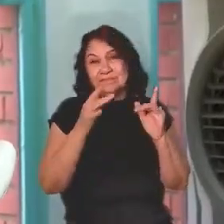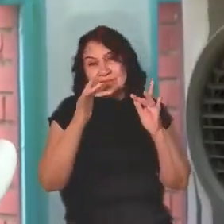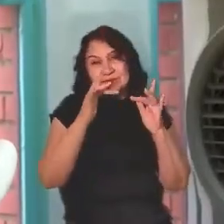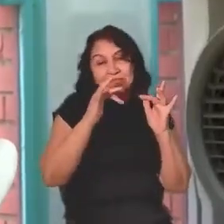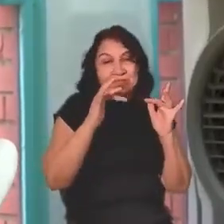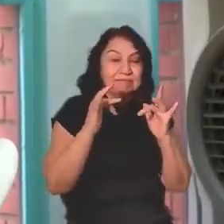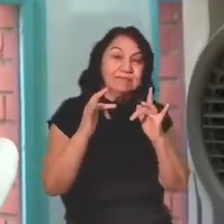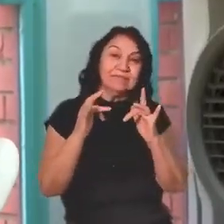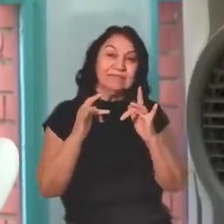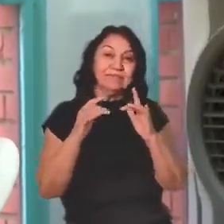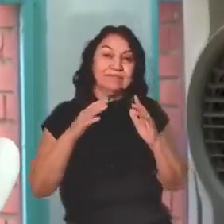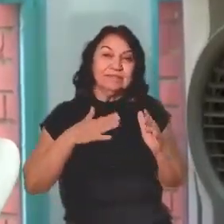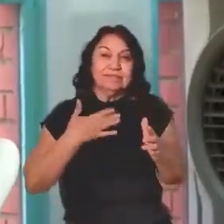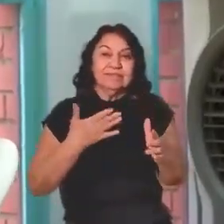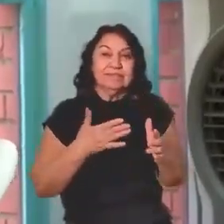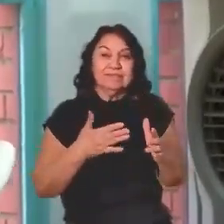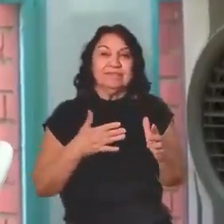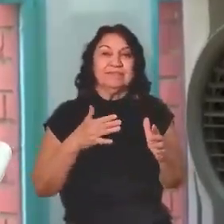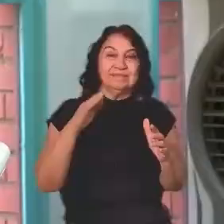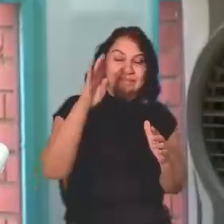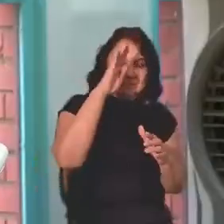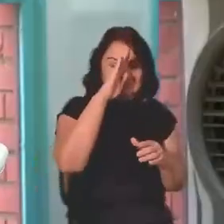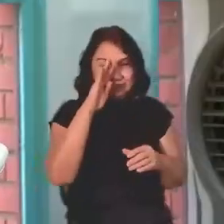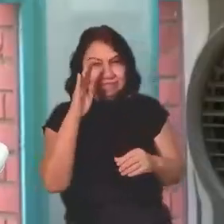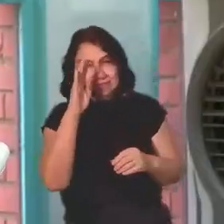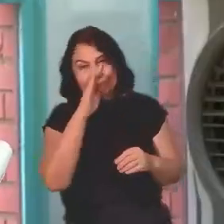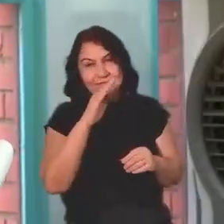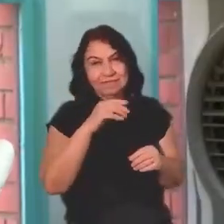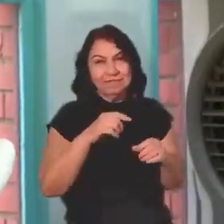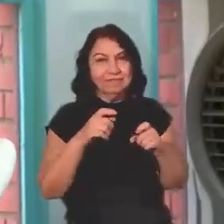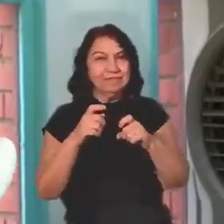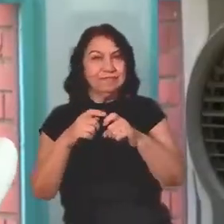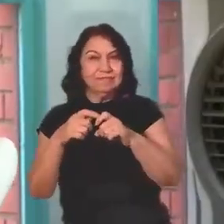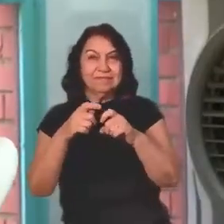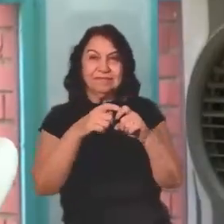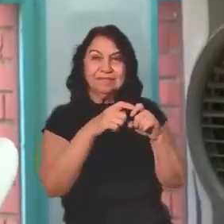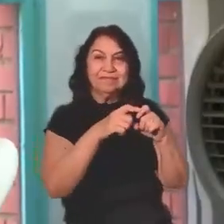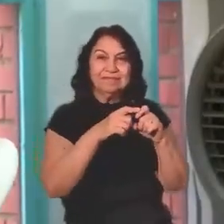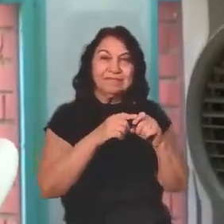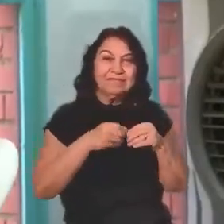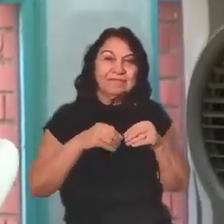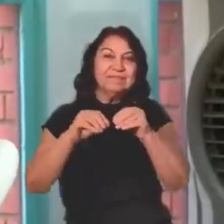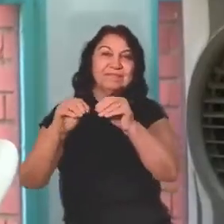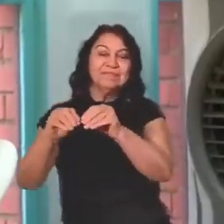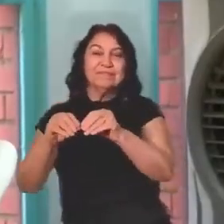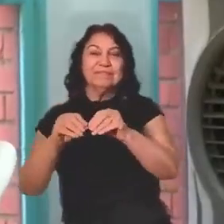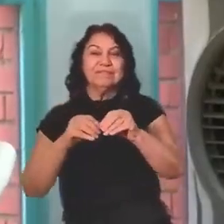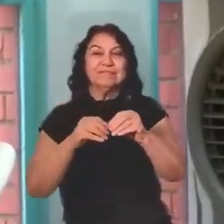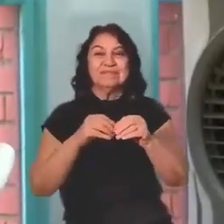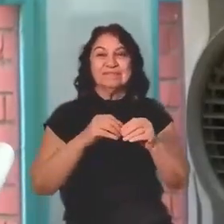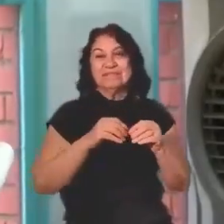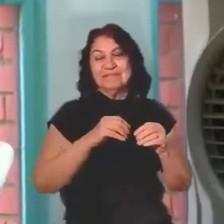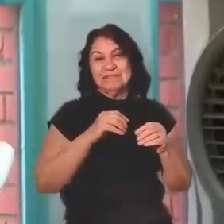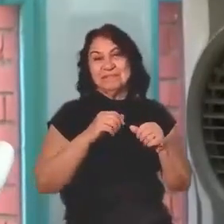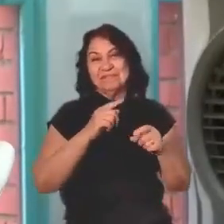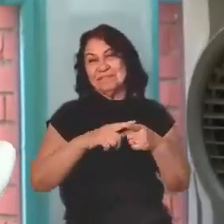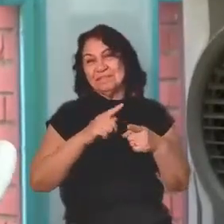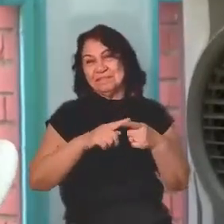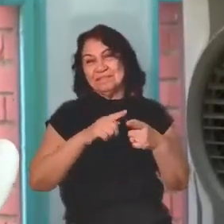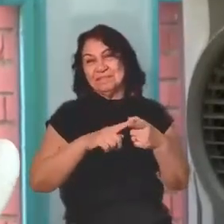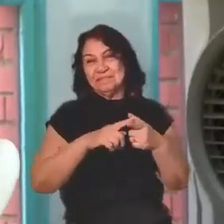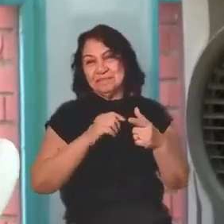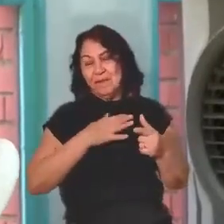namorava e aí, de repente, começou a passar mal, levava no médico. E aí era gastrite, não sei o quê.